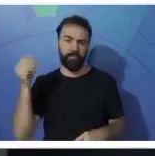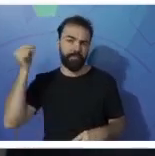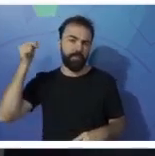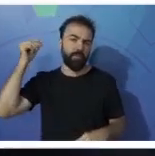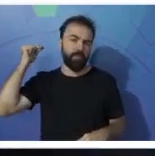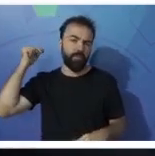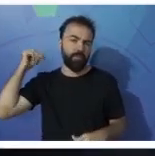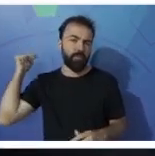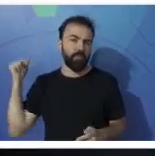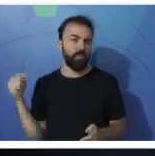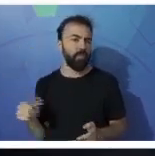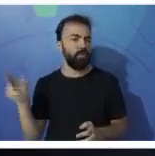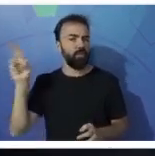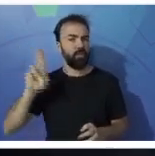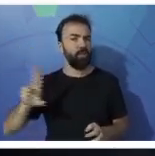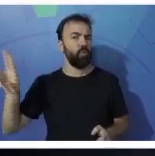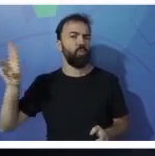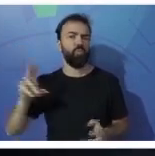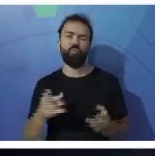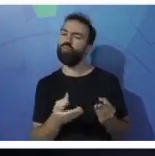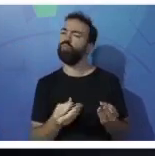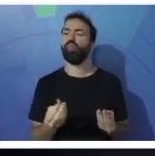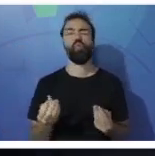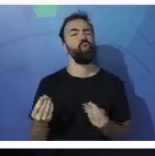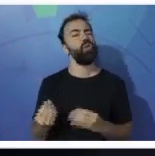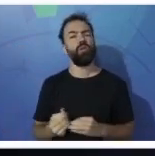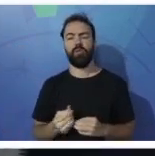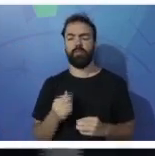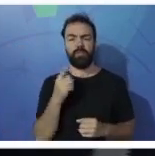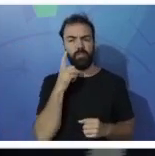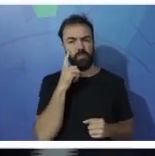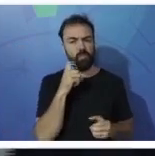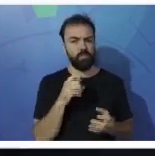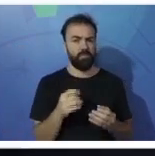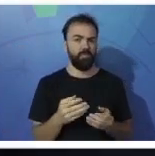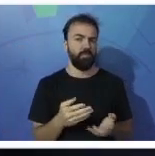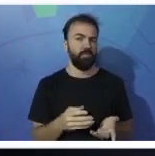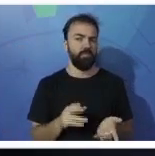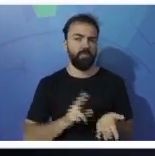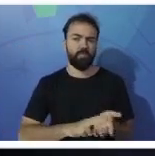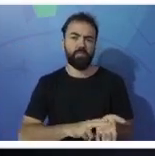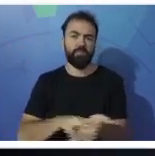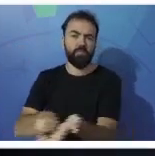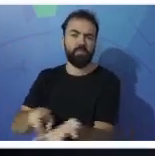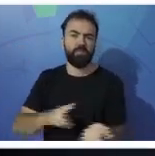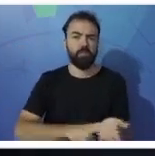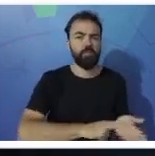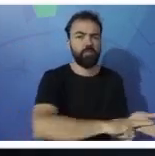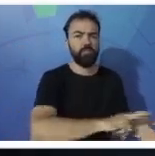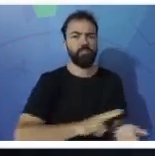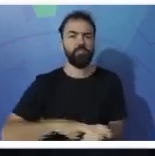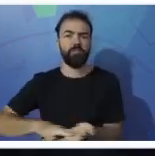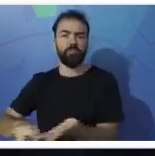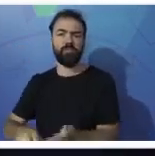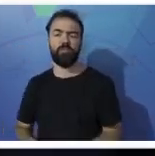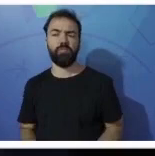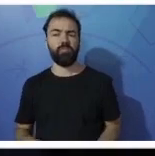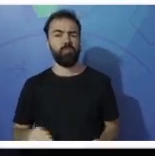utilizamos muito esse meio de comunicação. Essas cartas entre amigos, entre famílias, são chamadas de